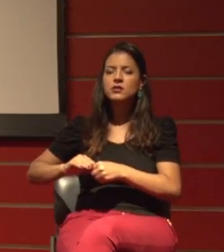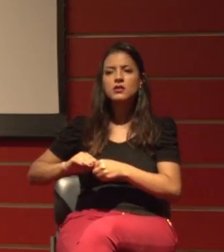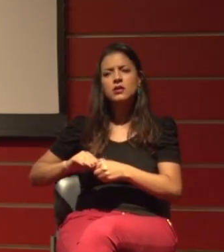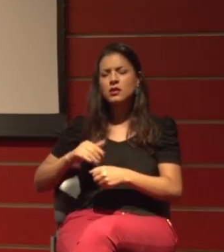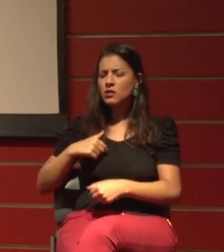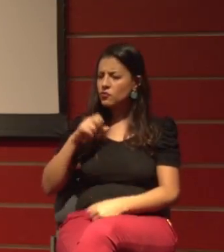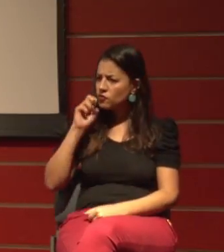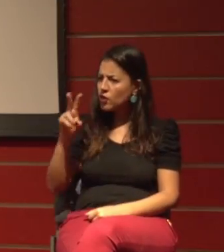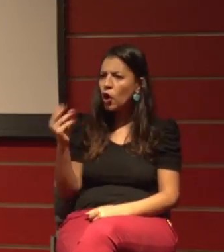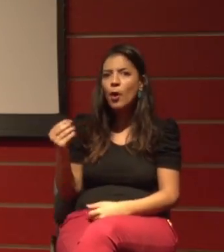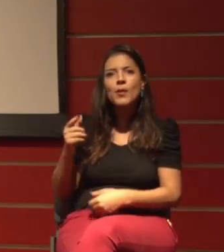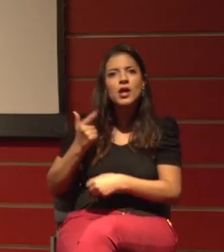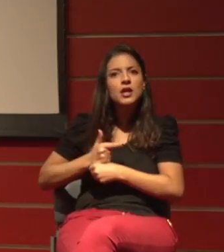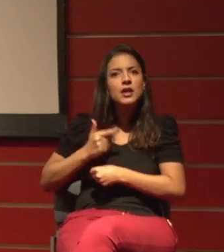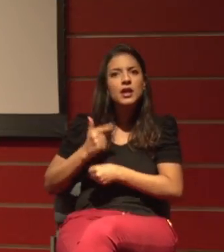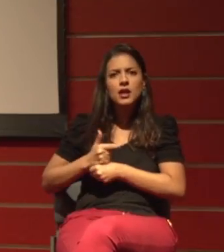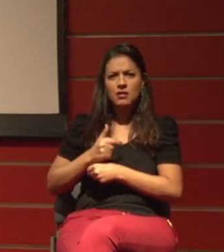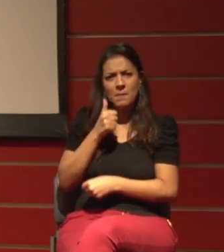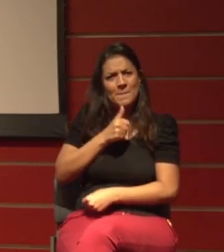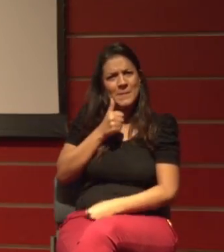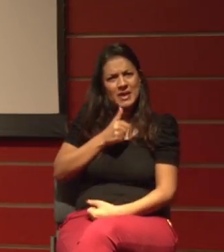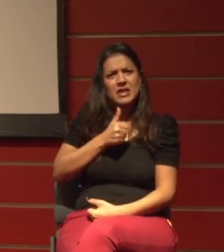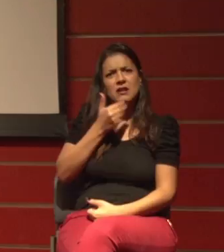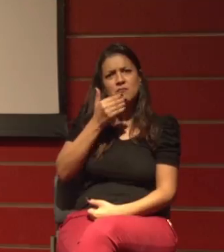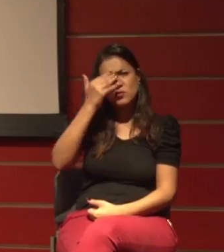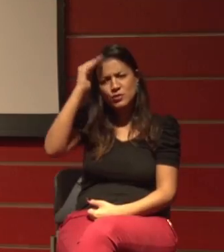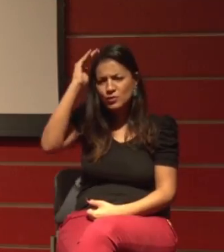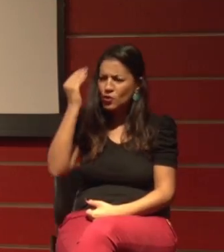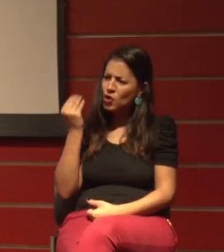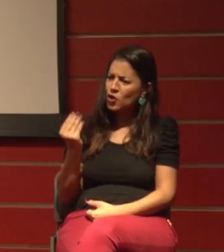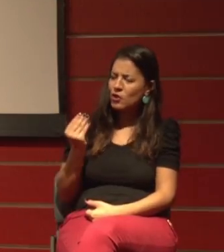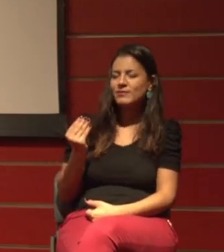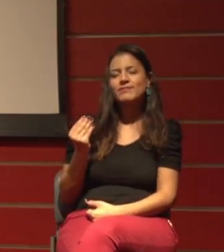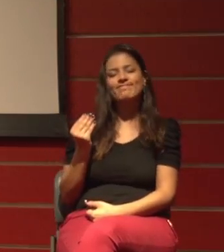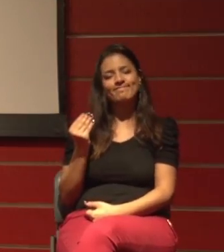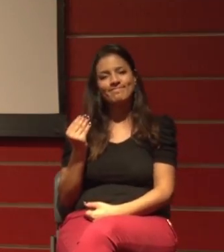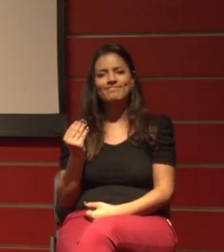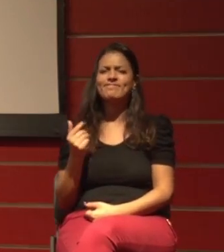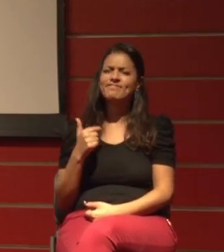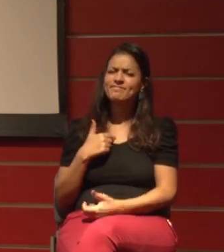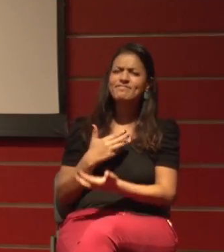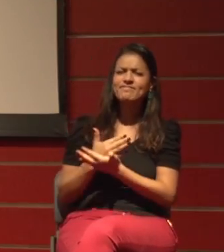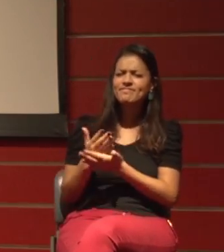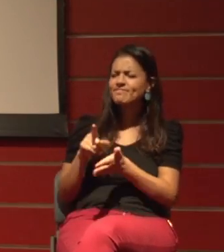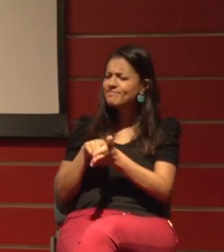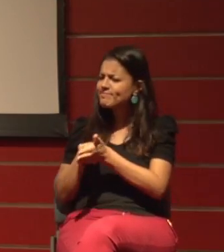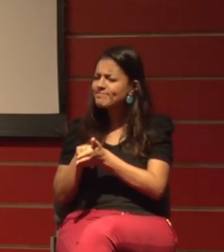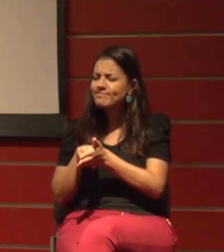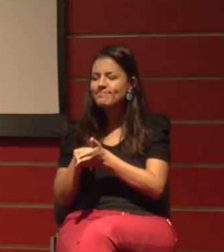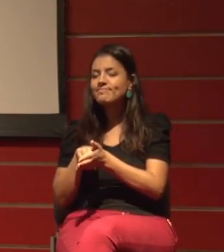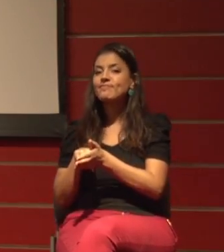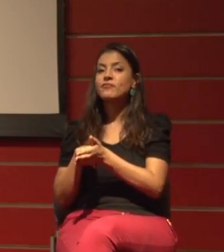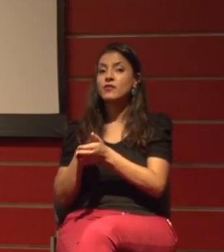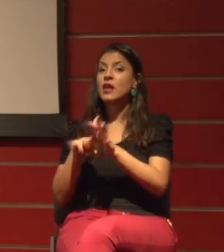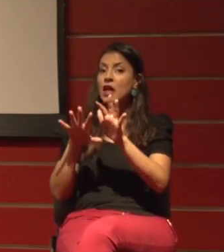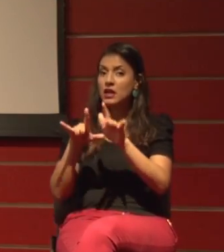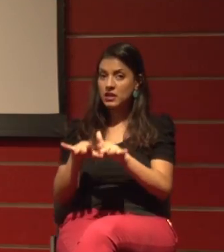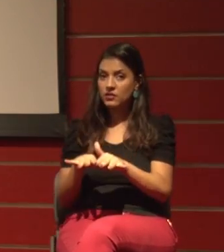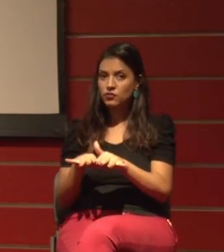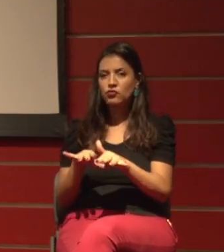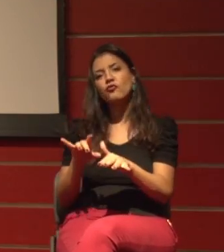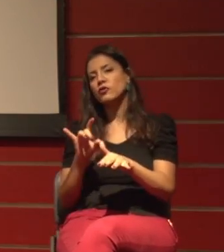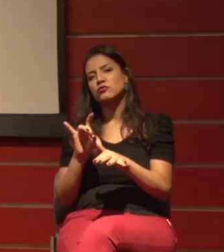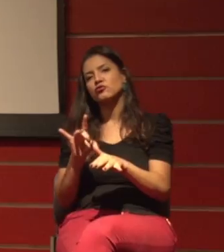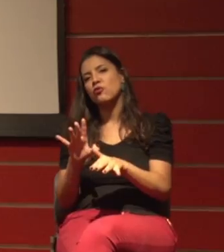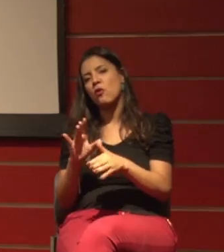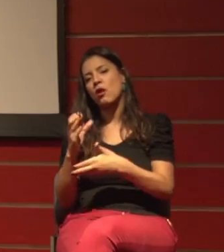Lider feminina e muçulmana então comecei a ir atrás e o que era para ser o livro virou só o sétimo